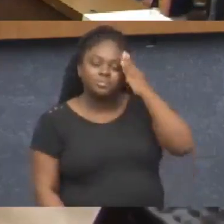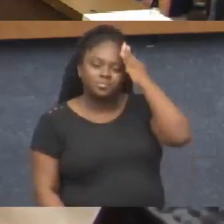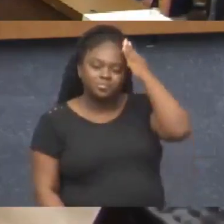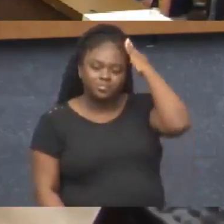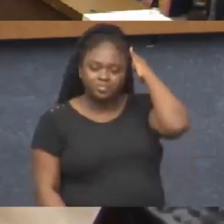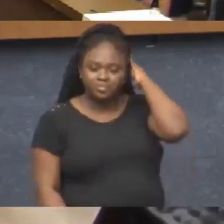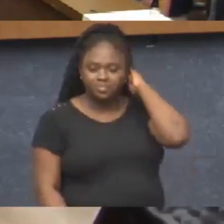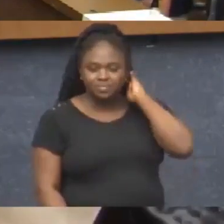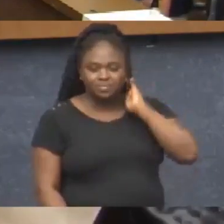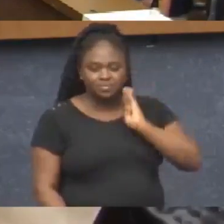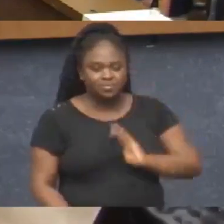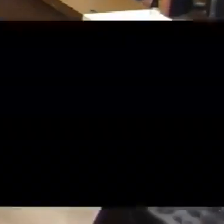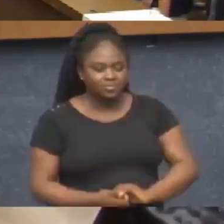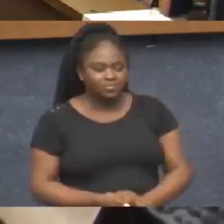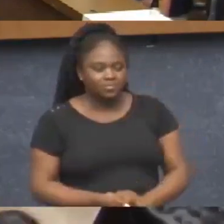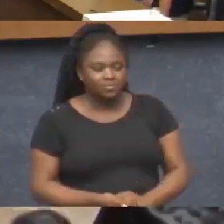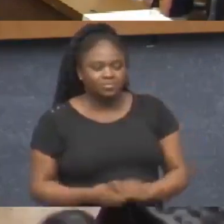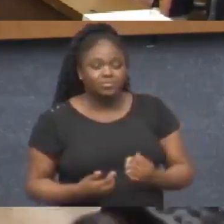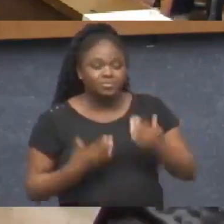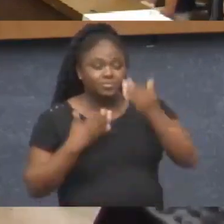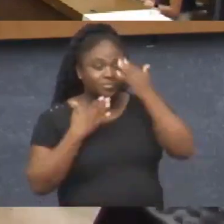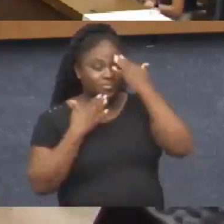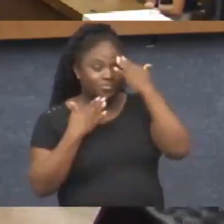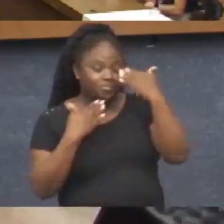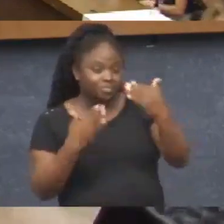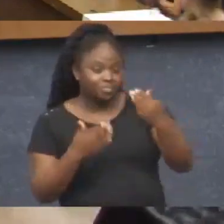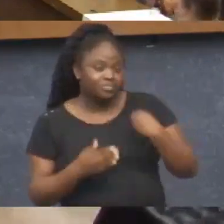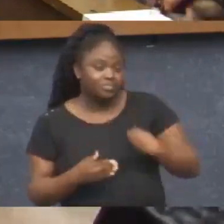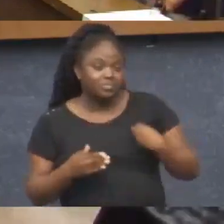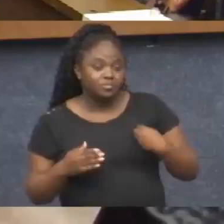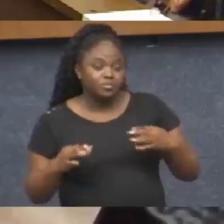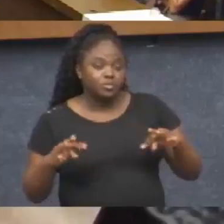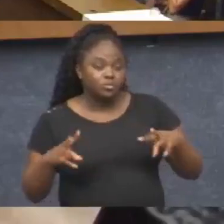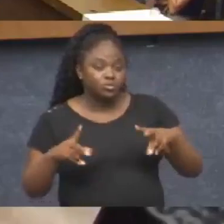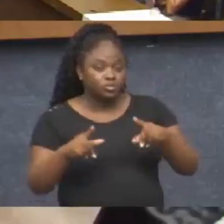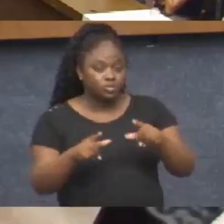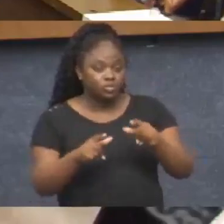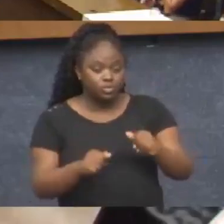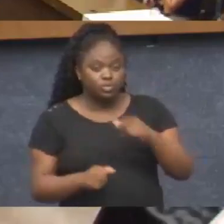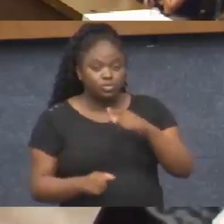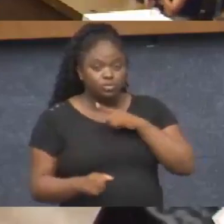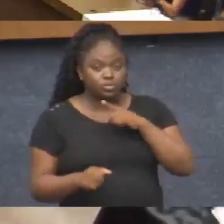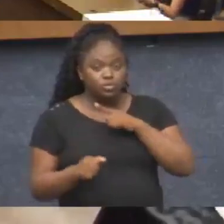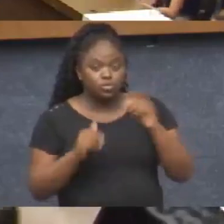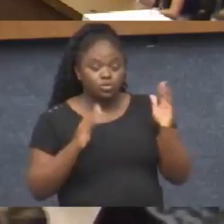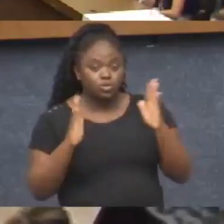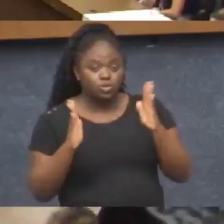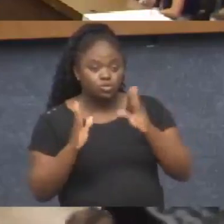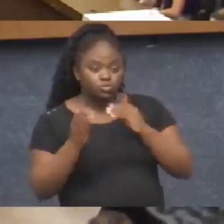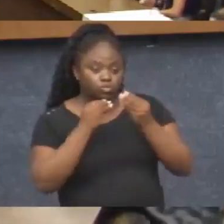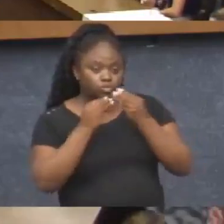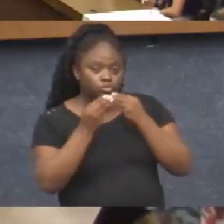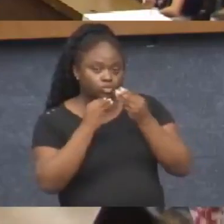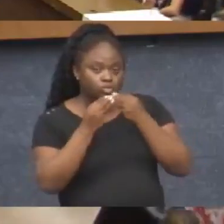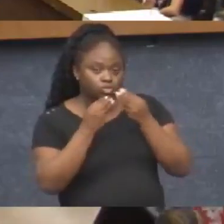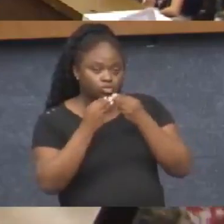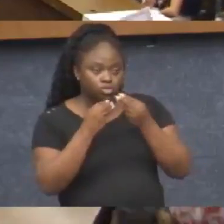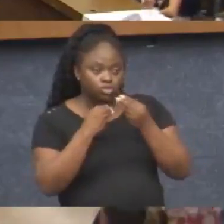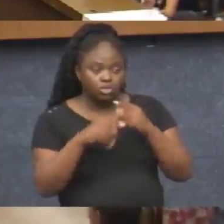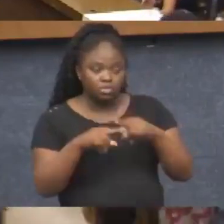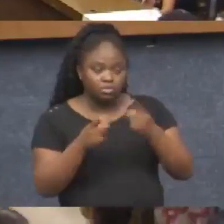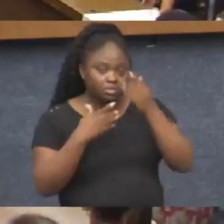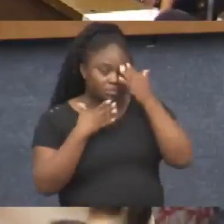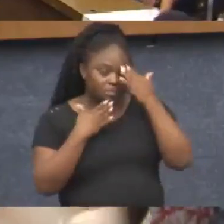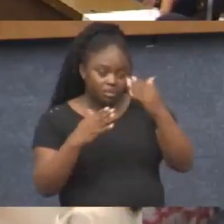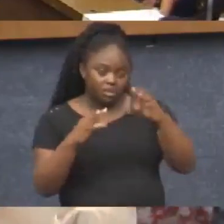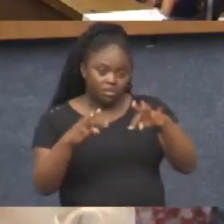Bruno Pedralva. Gente, obrigado demais pelo presente de todo mundo. Vamos ter um pequeno coquetelzinho ali agora, mas